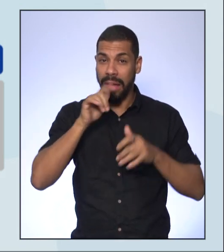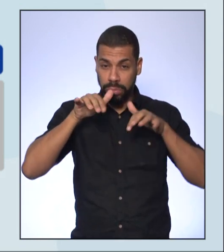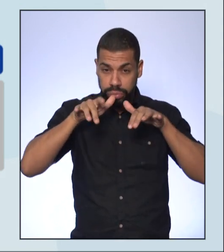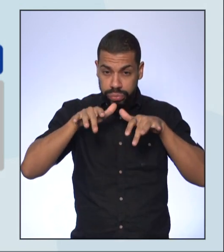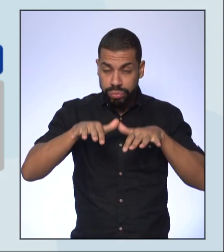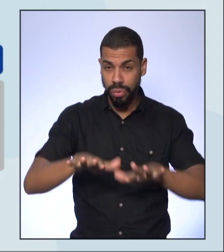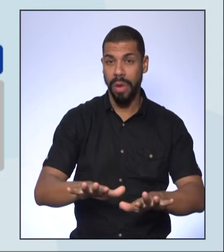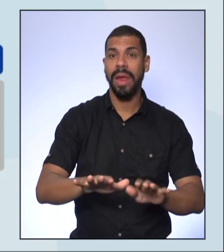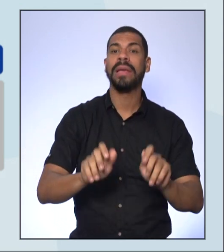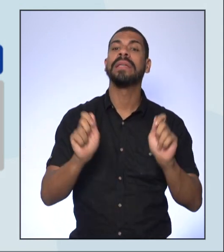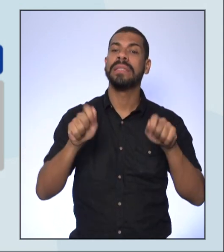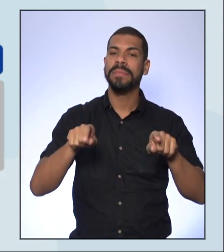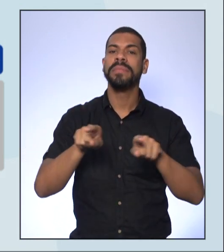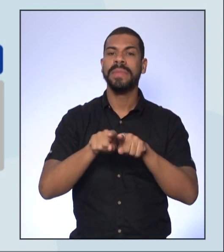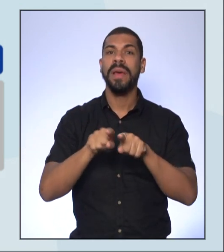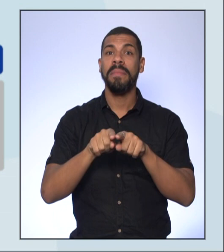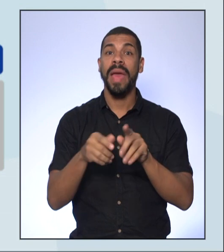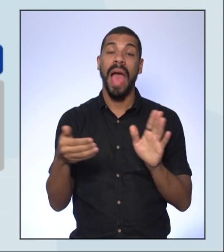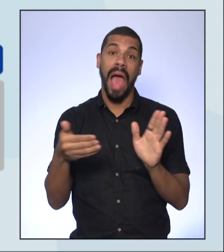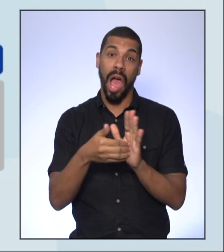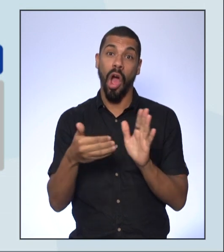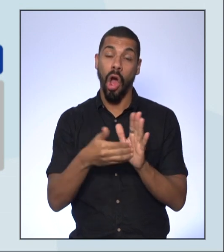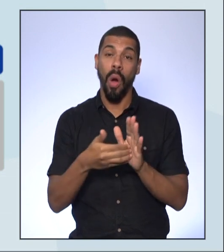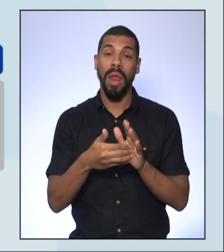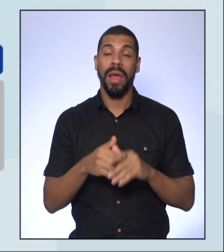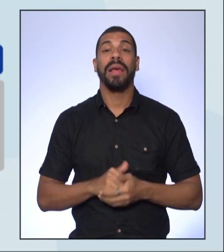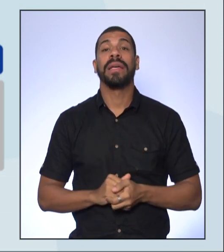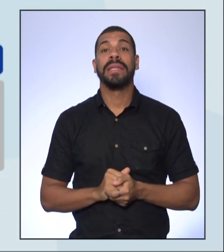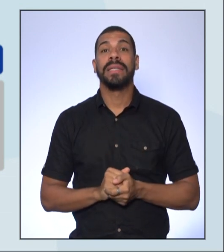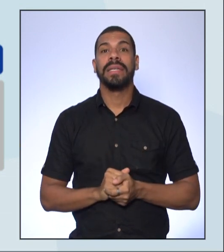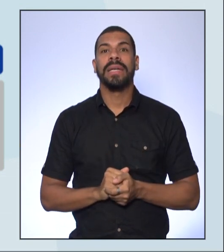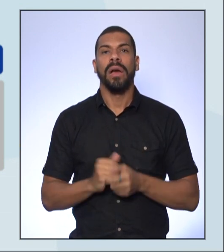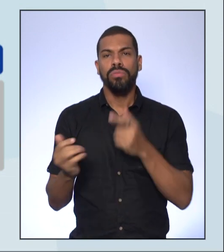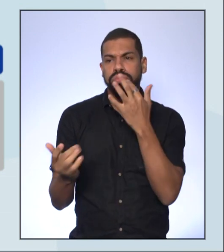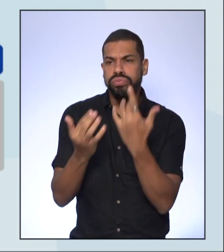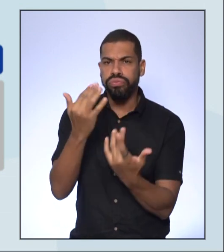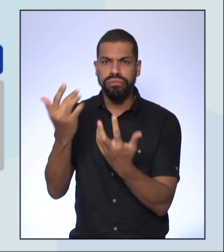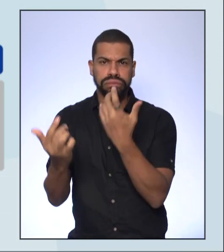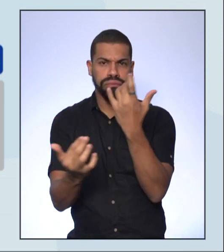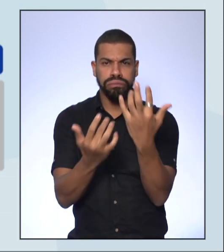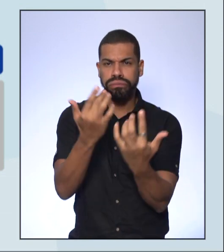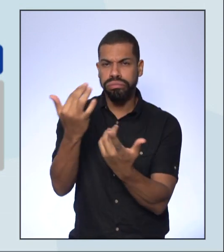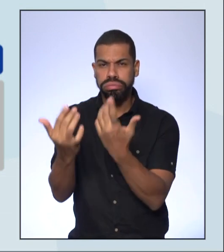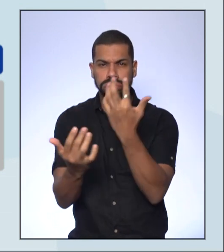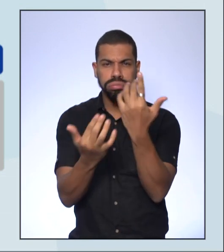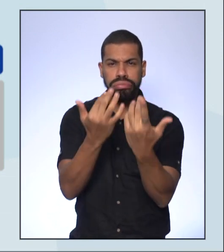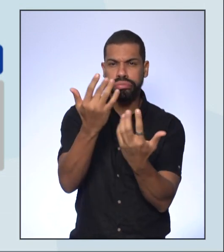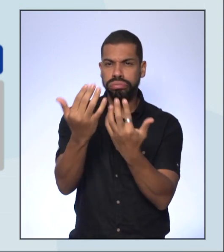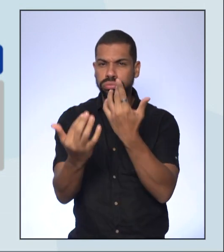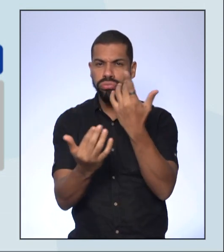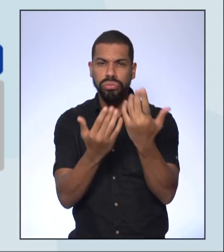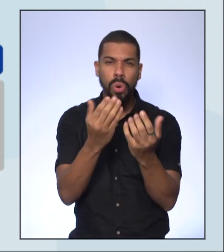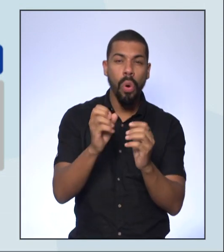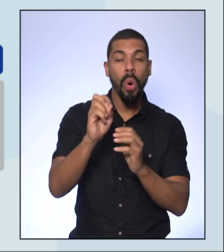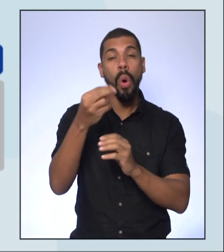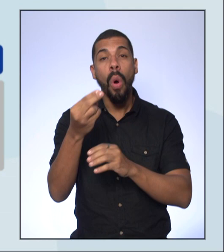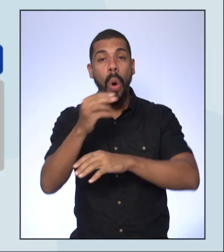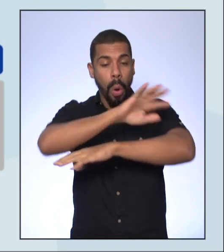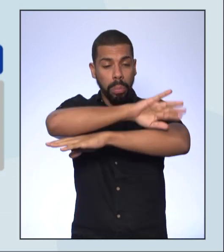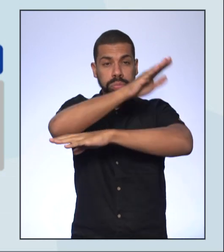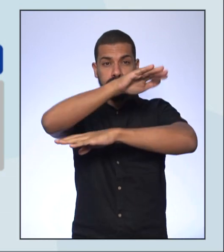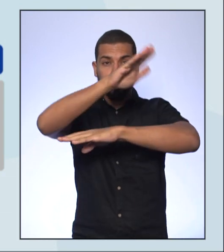dos desastres tecnológicos, por exemplo, incêndio e deslizamento de barragens,